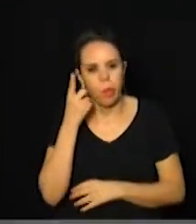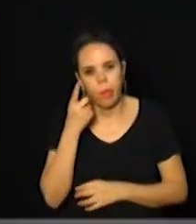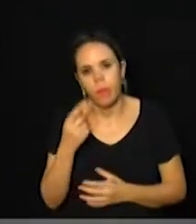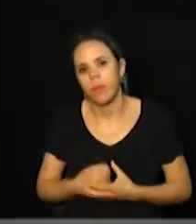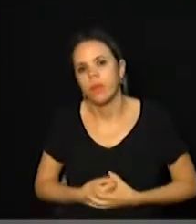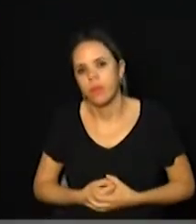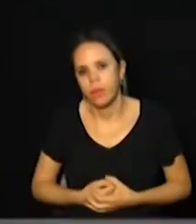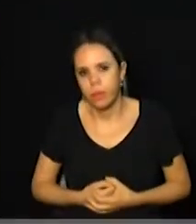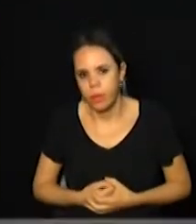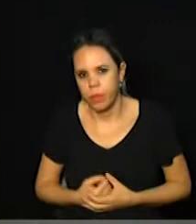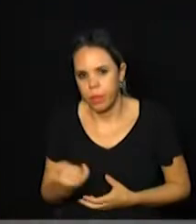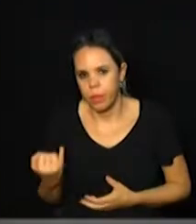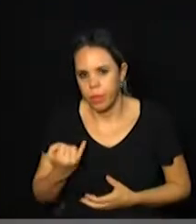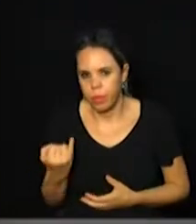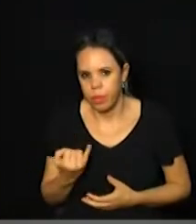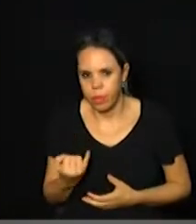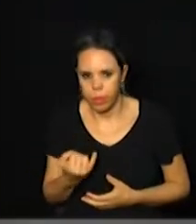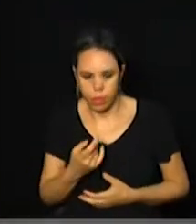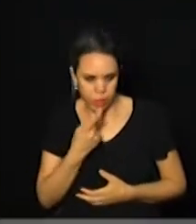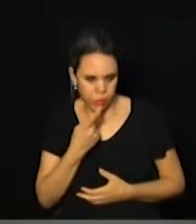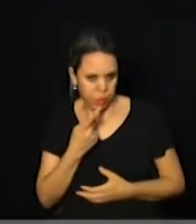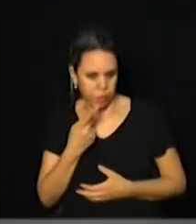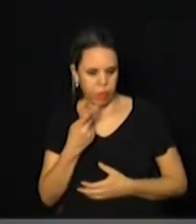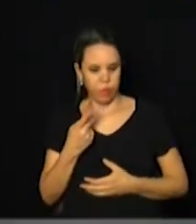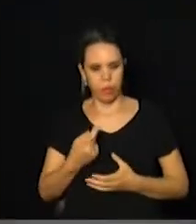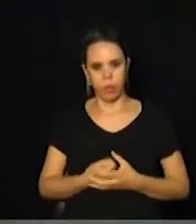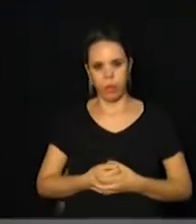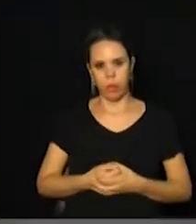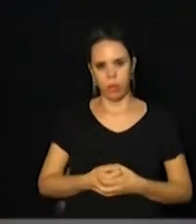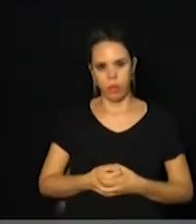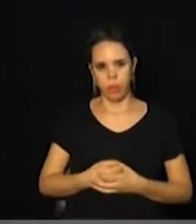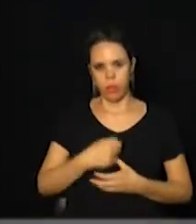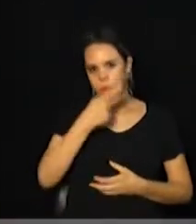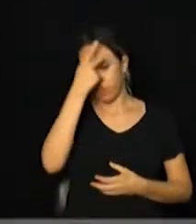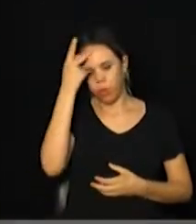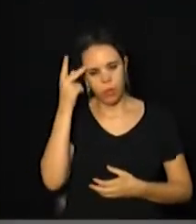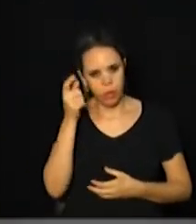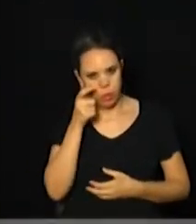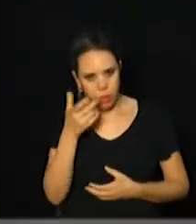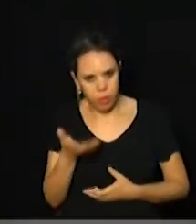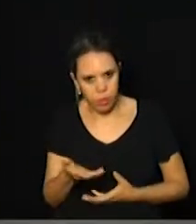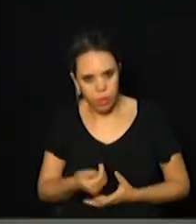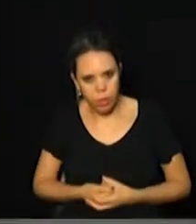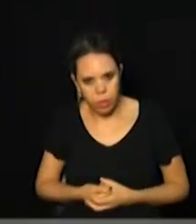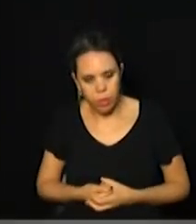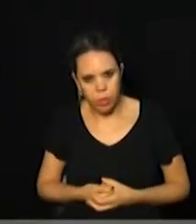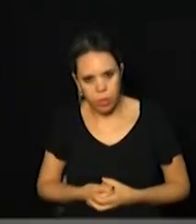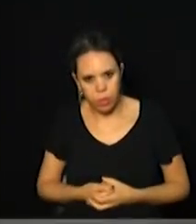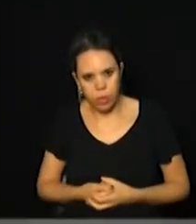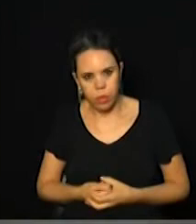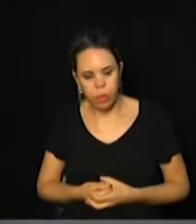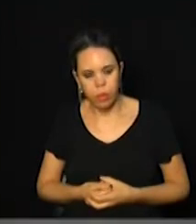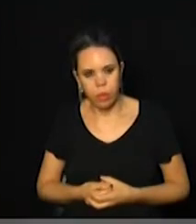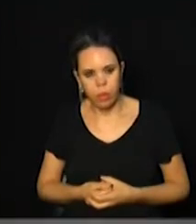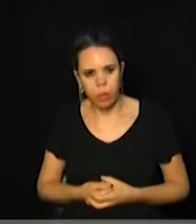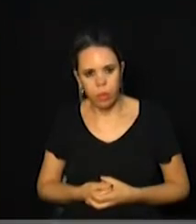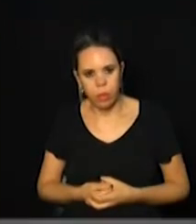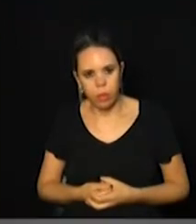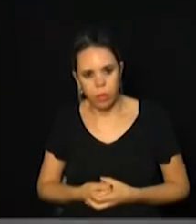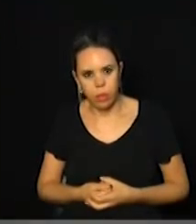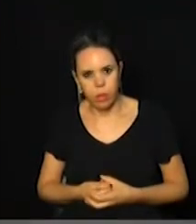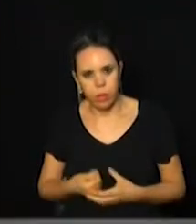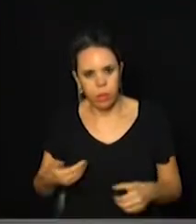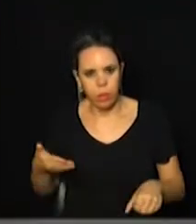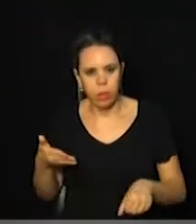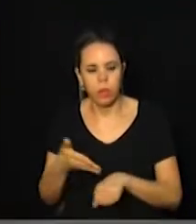e mais importante ainda é que os pessoal que está nos assistindo em caminho que